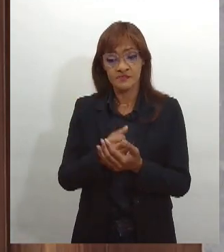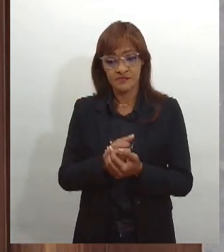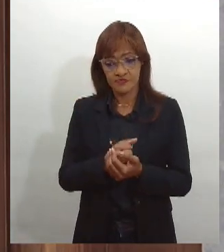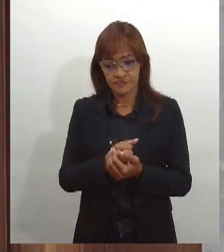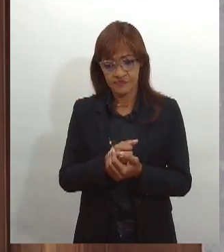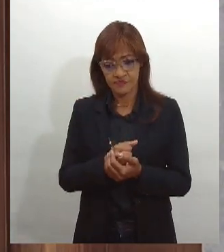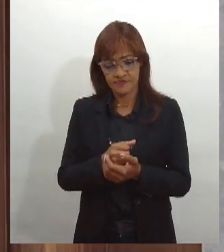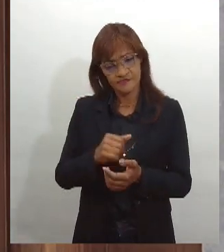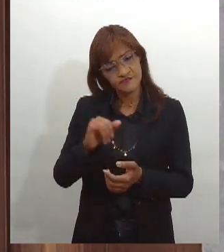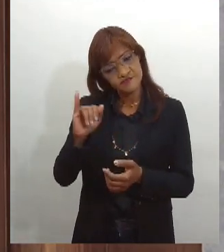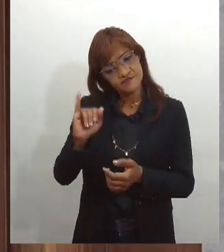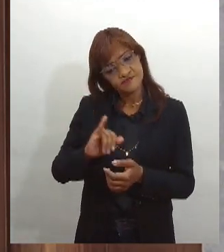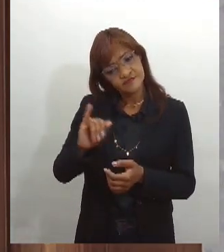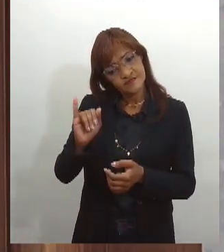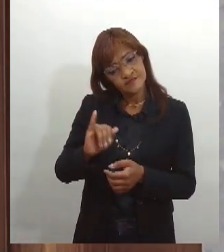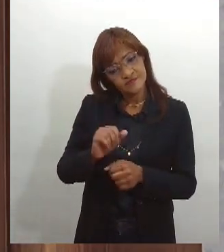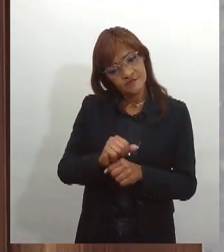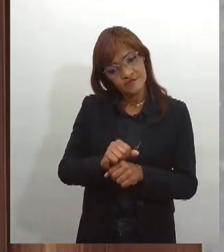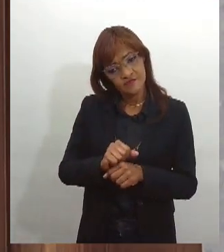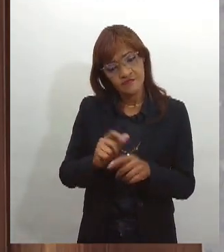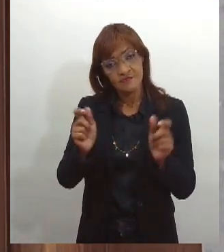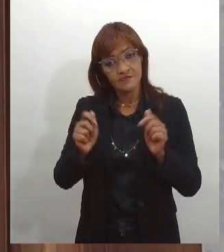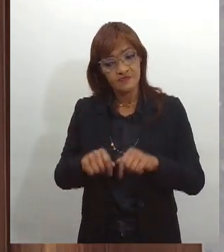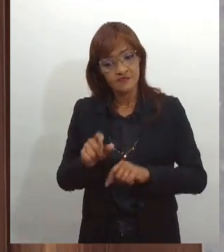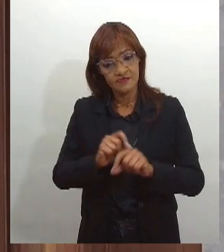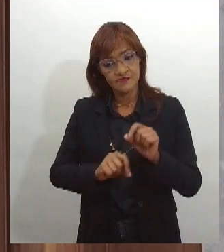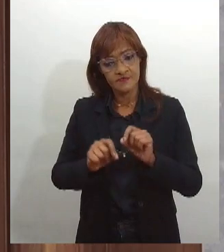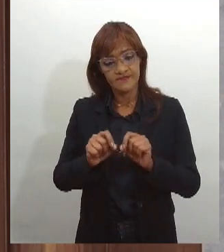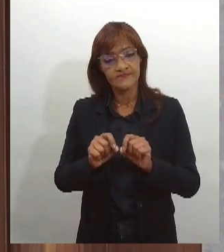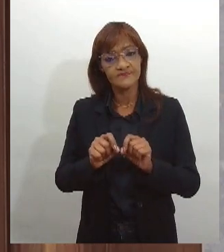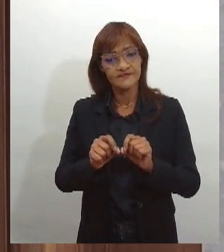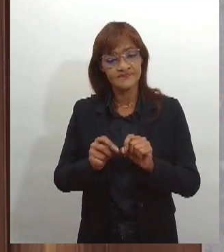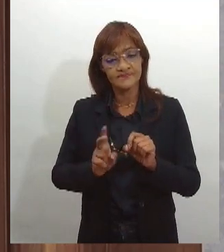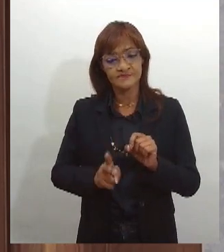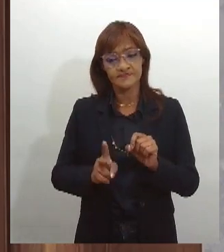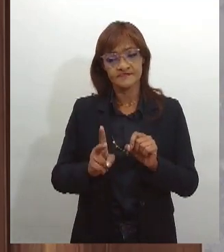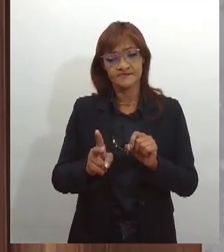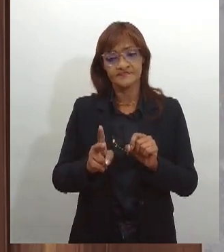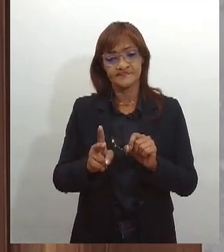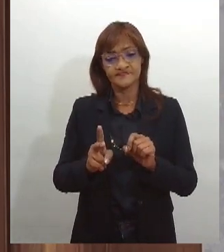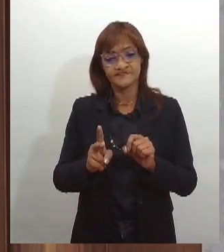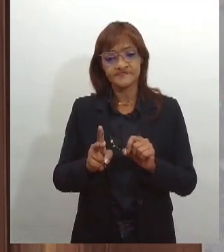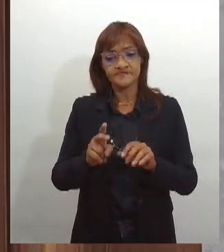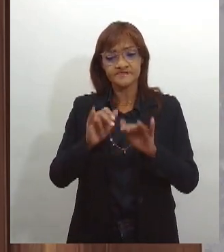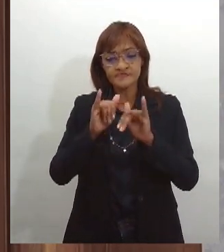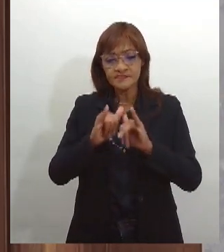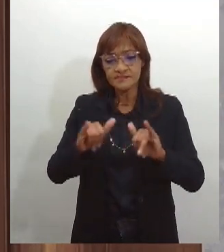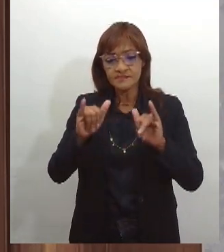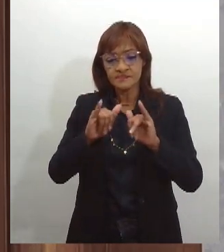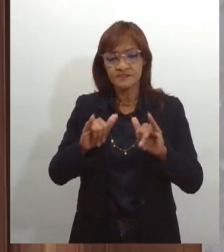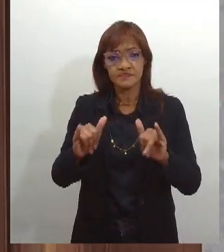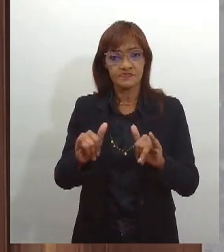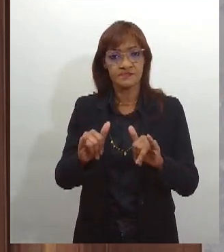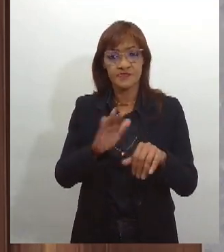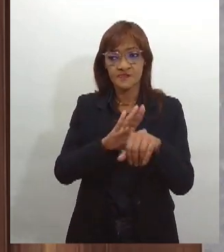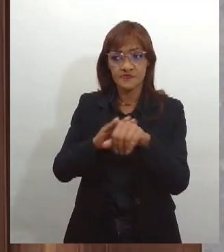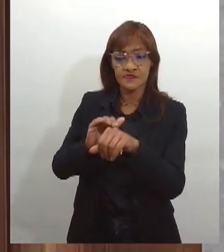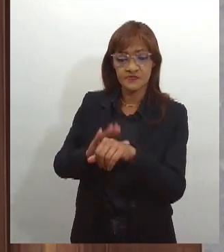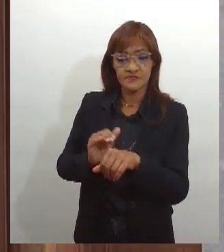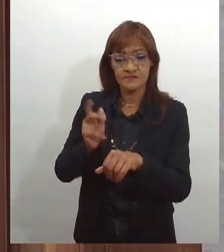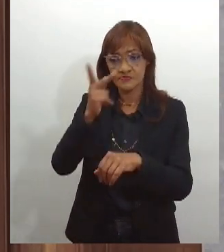Vamos contemplar essa categoria. Mas, sobre modo, manter aquela chama de levar escritores, escultores,